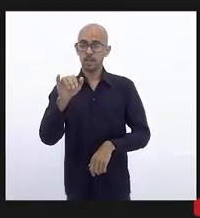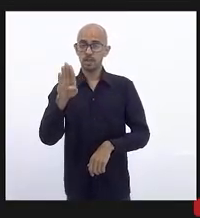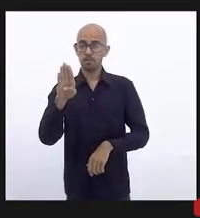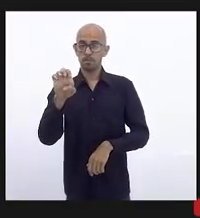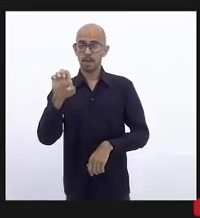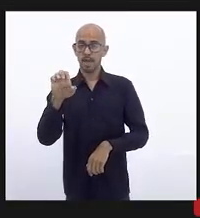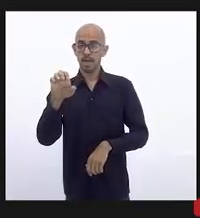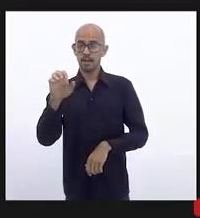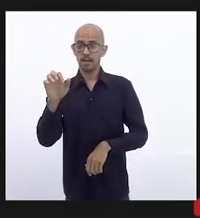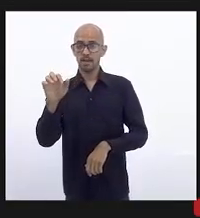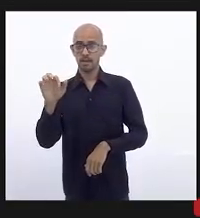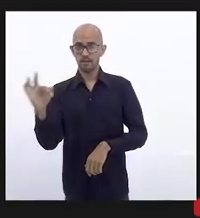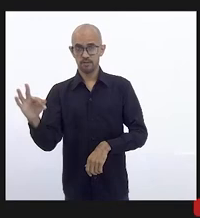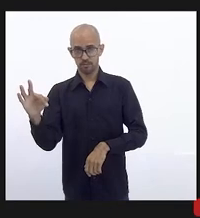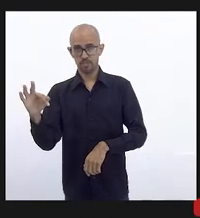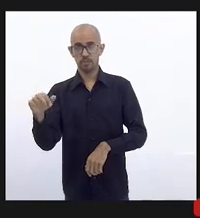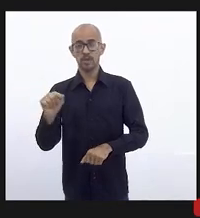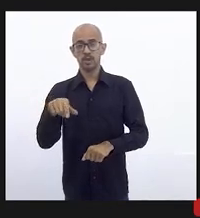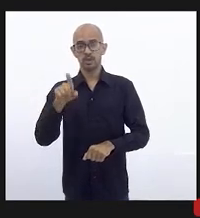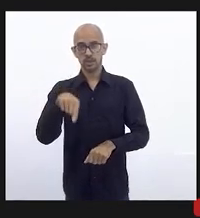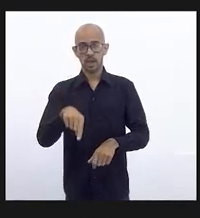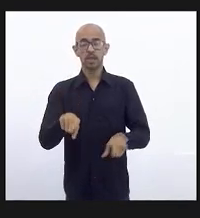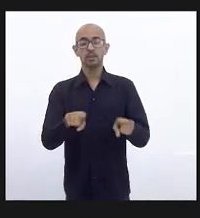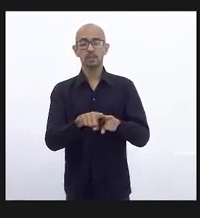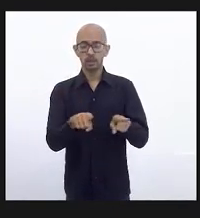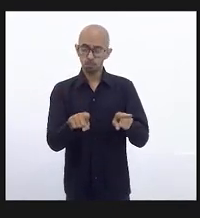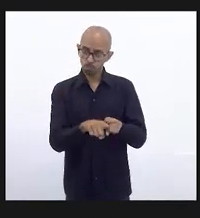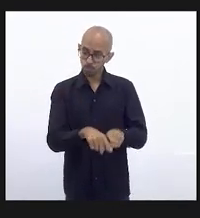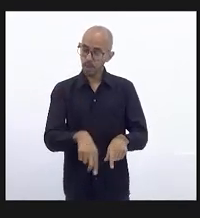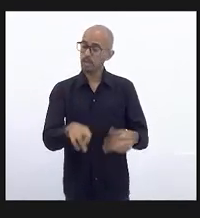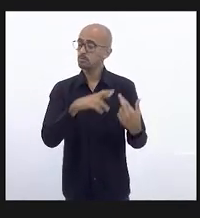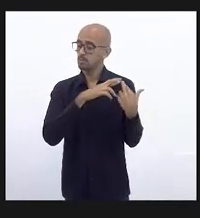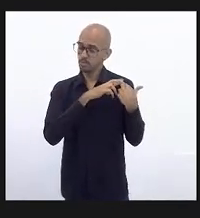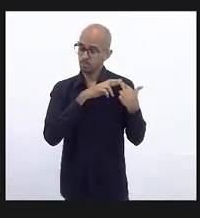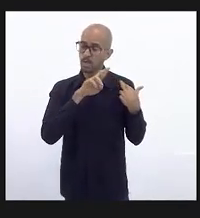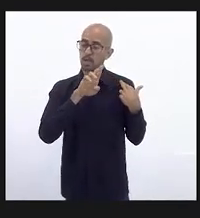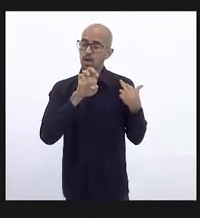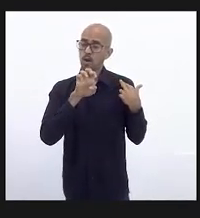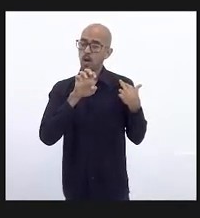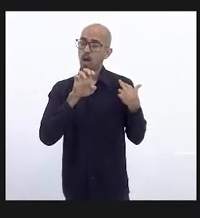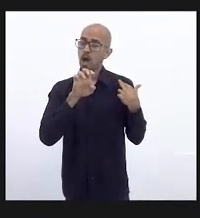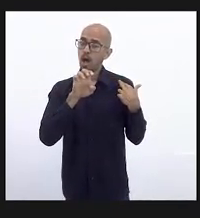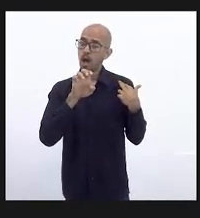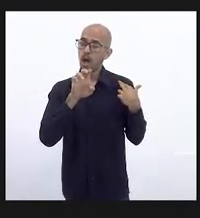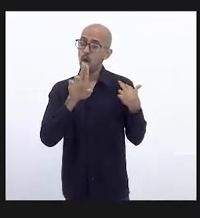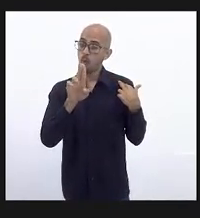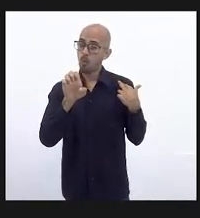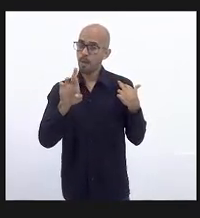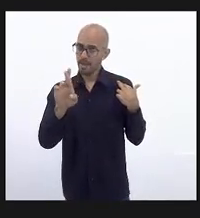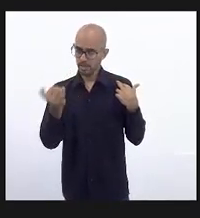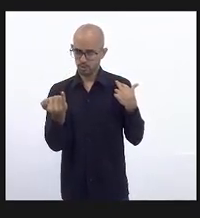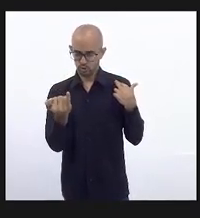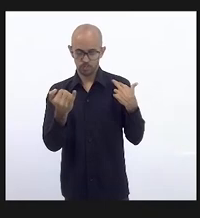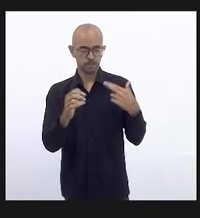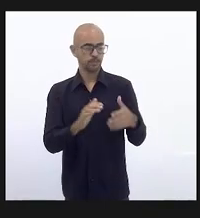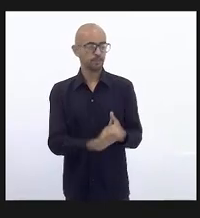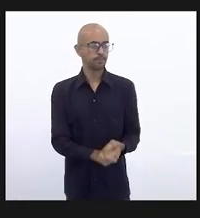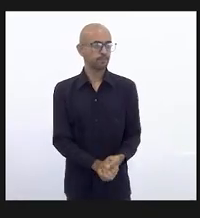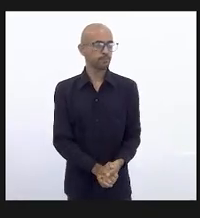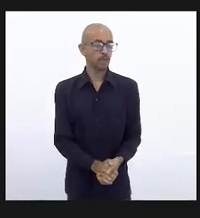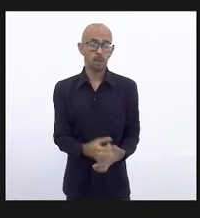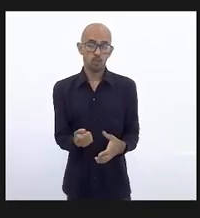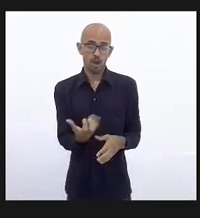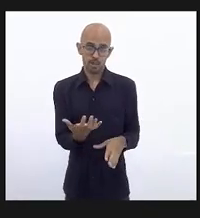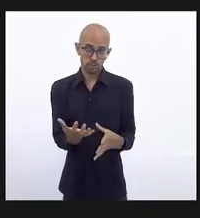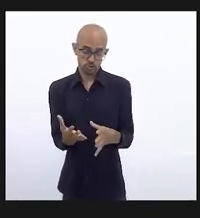Universidade do Estado do Rio de Janeiro, da nossa gloriosa UERJ. Ao incorporar ao UESO, a UERJ,